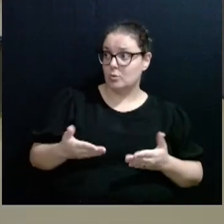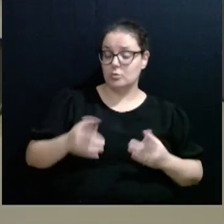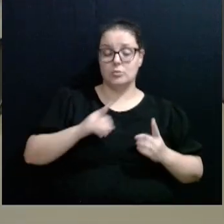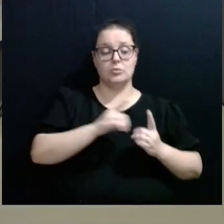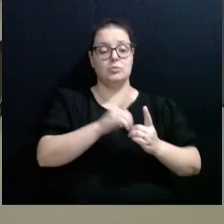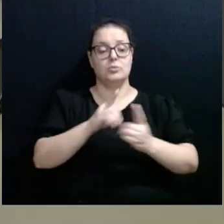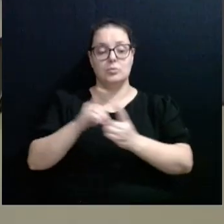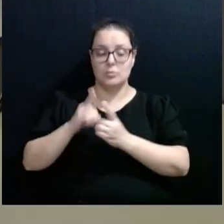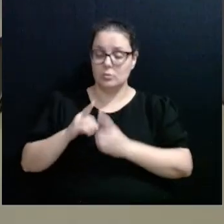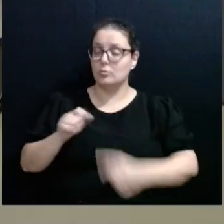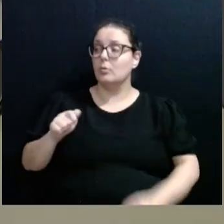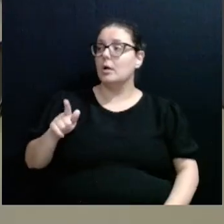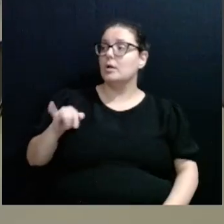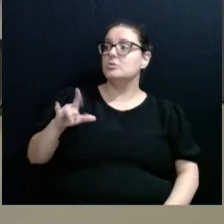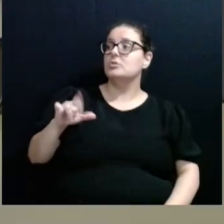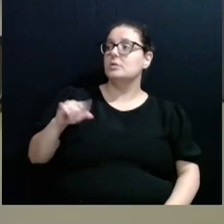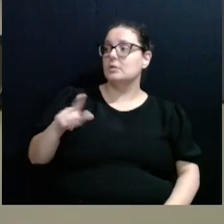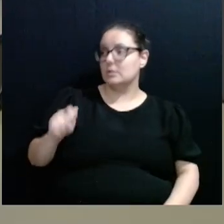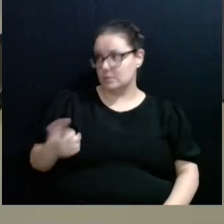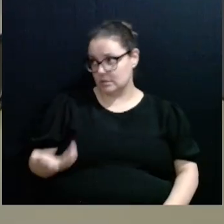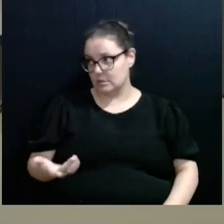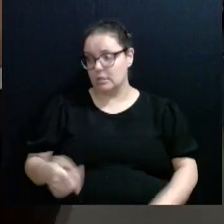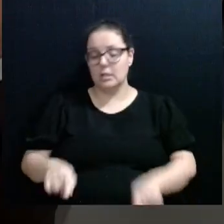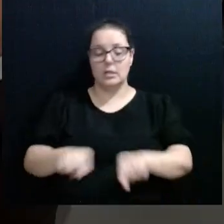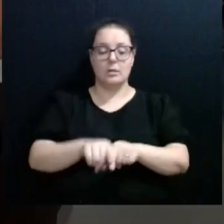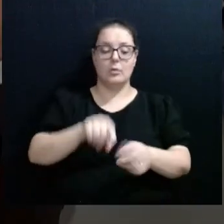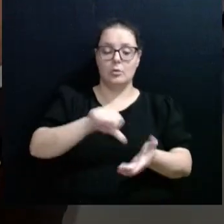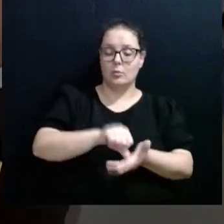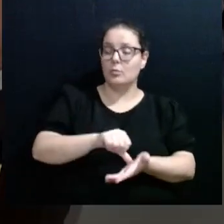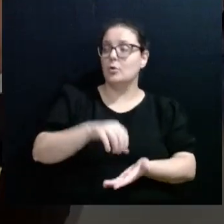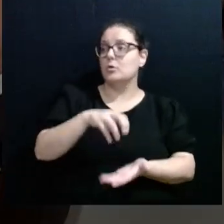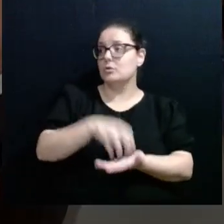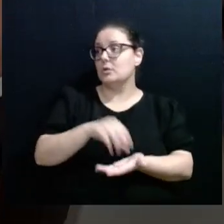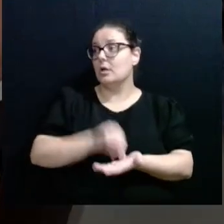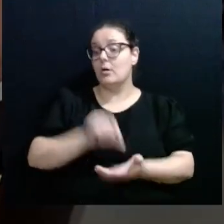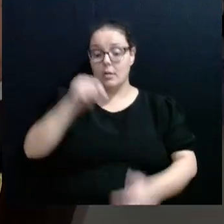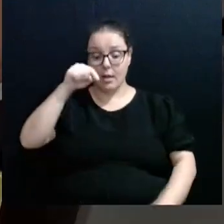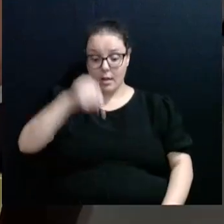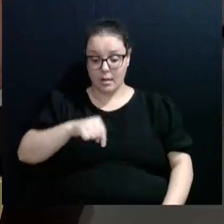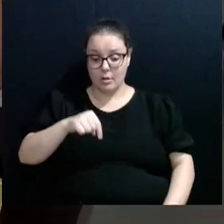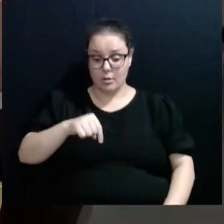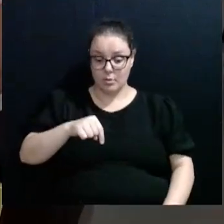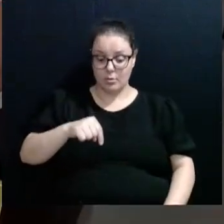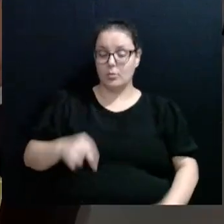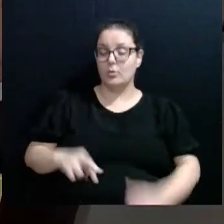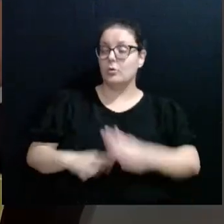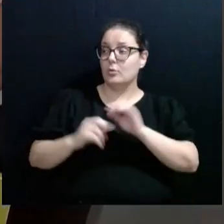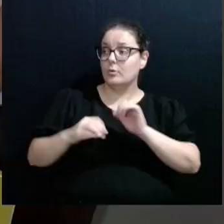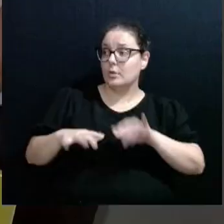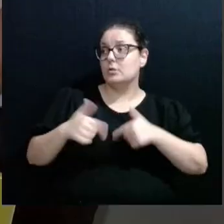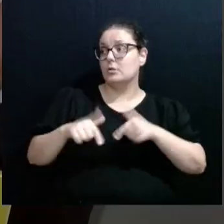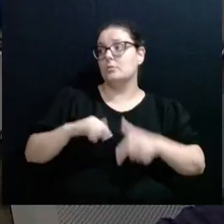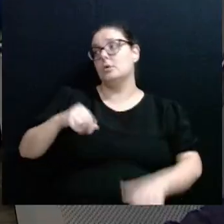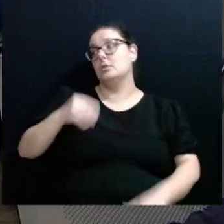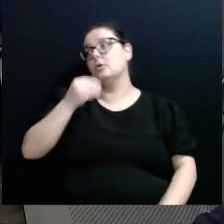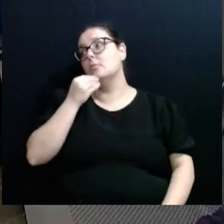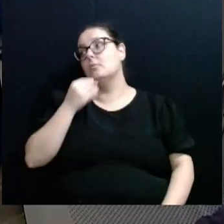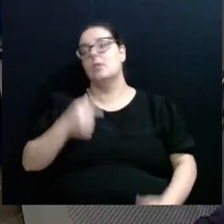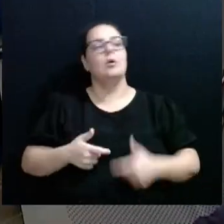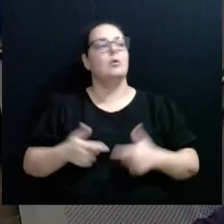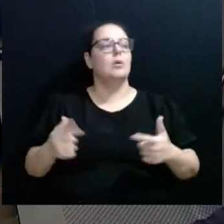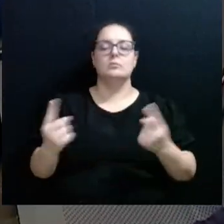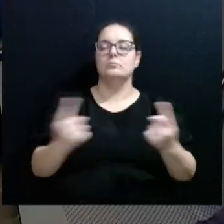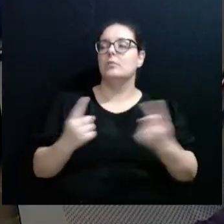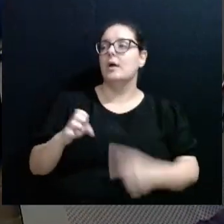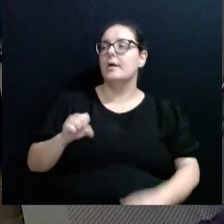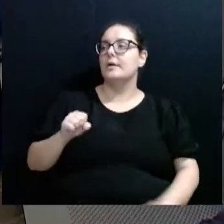Agilizas e também no posto do CEPAT Central? Aqui no Feirão de Emprego e Oportunidades, a demanda é espontânea, então você